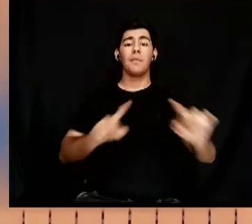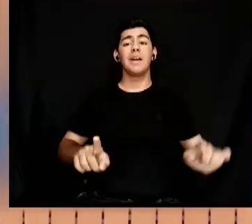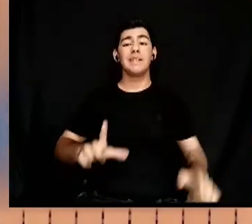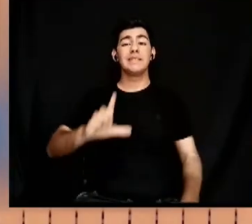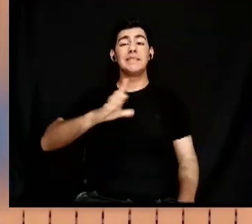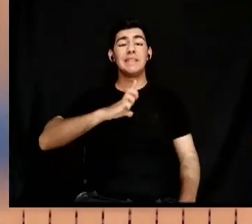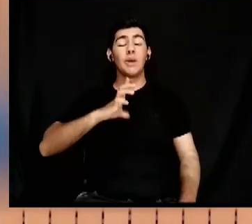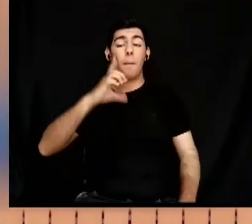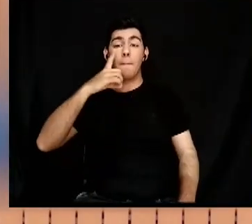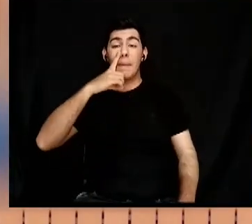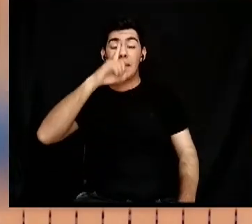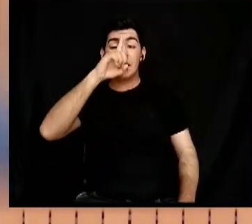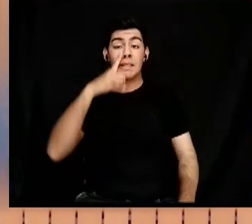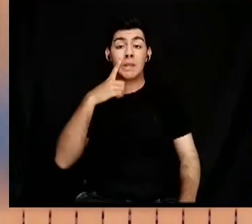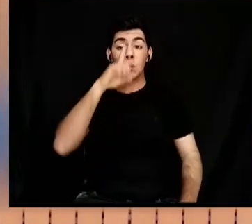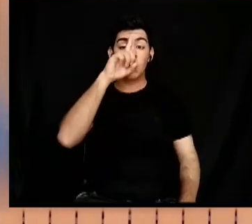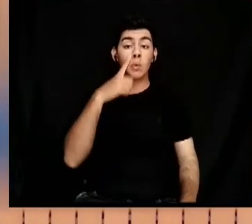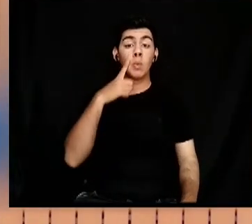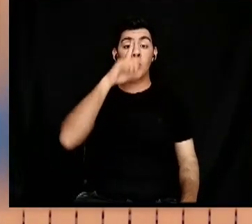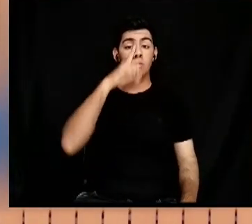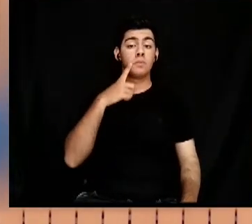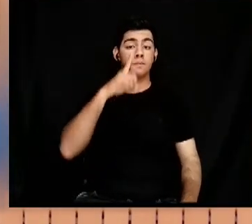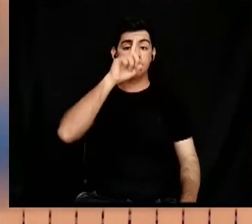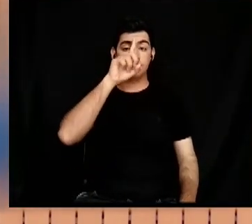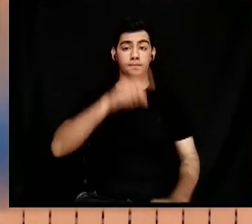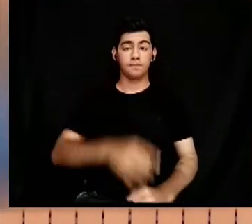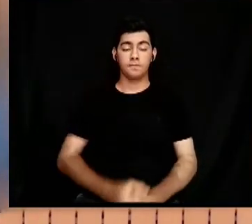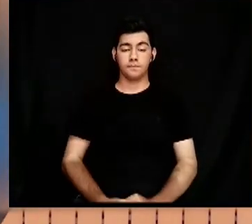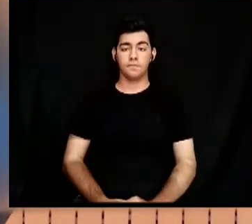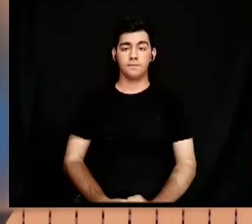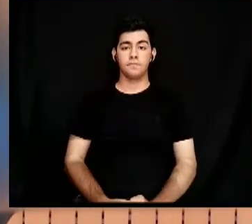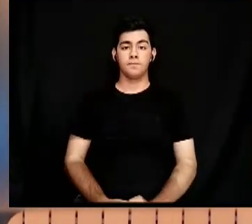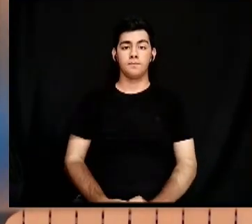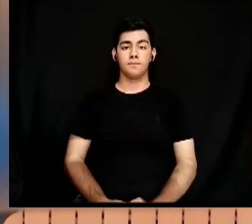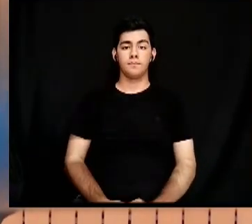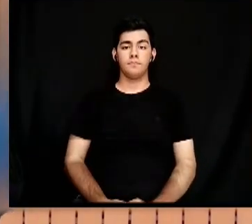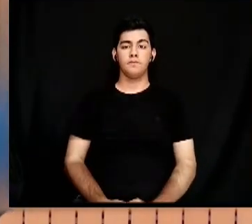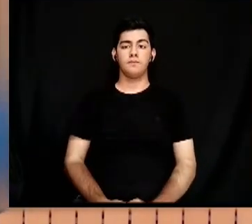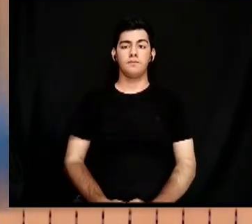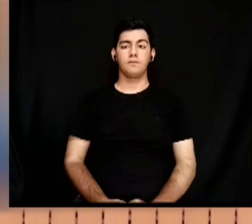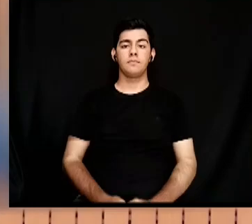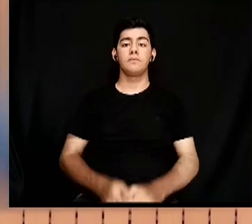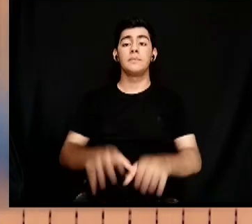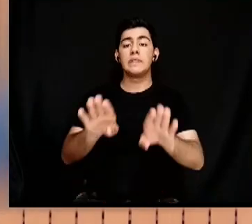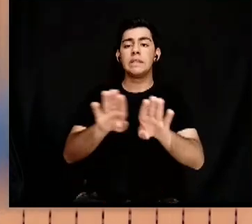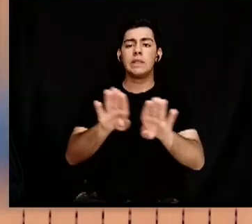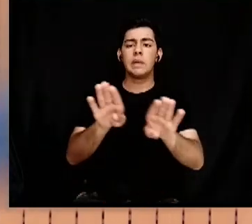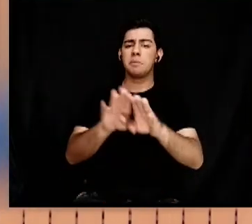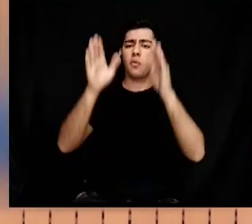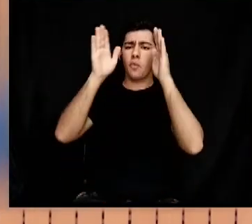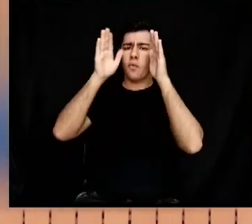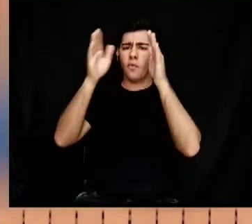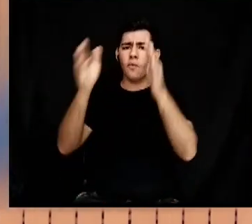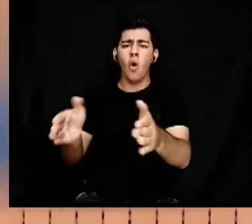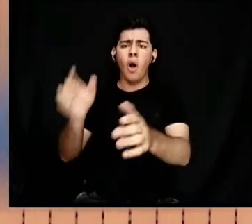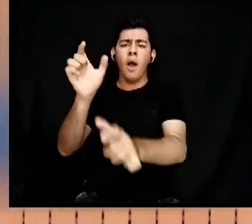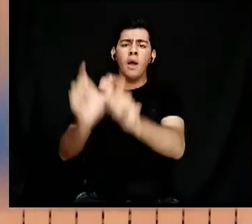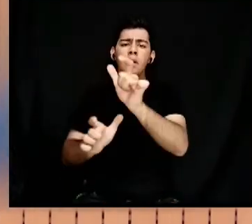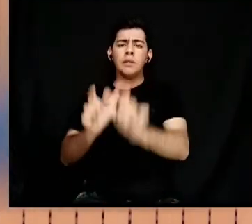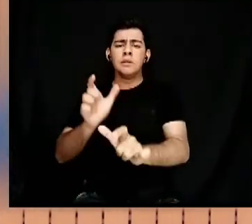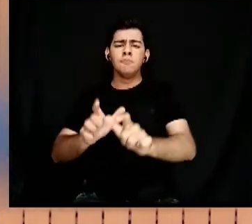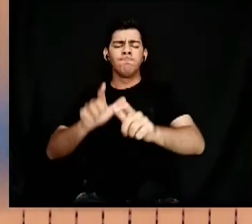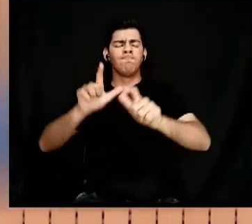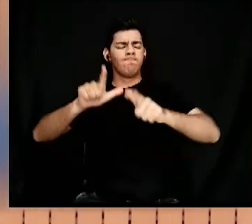tem, não se deve negar a vocação empreendedora que ele tem que ter para enfrentar a aprovação